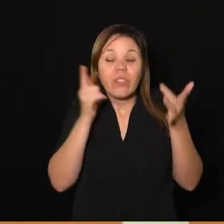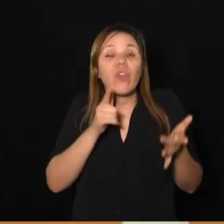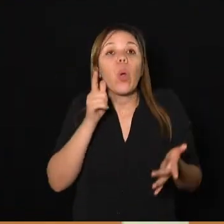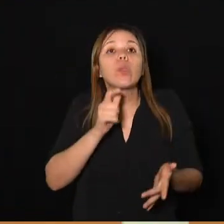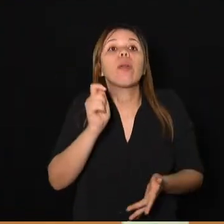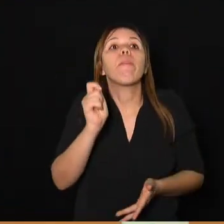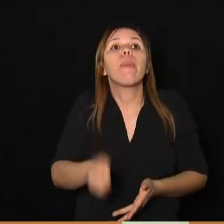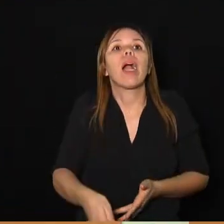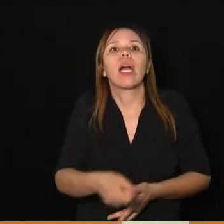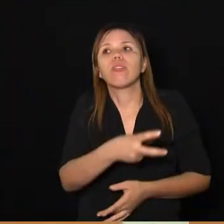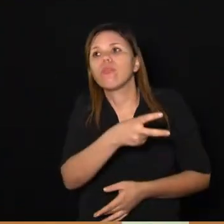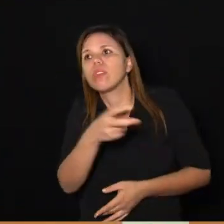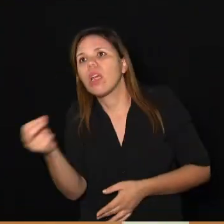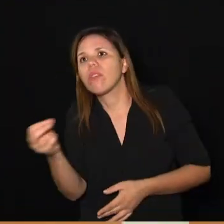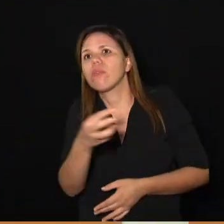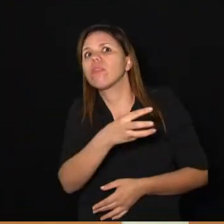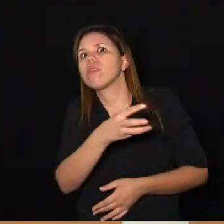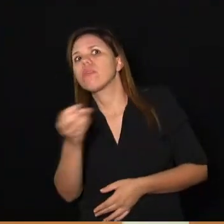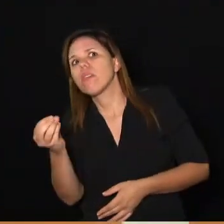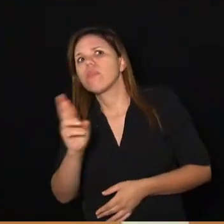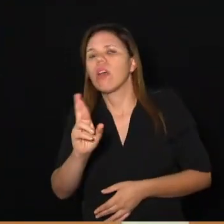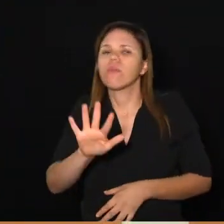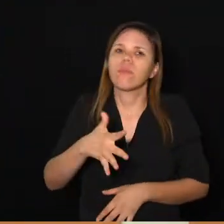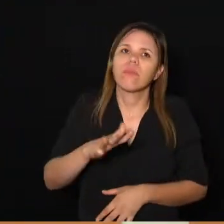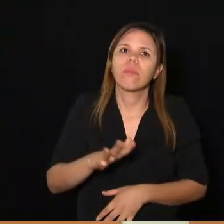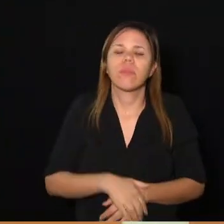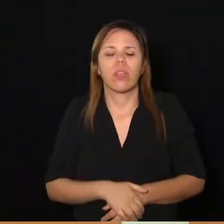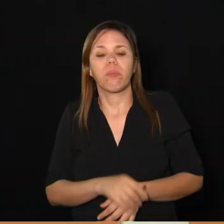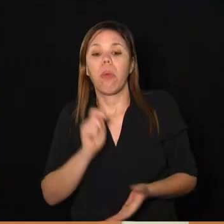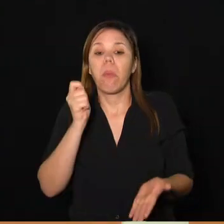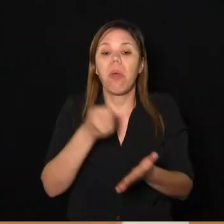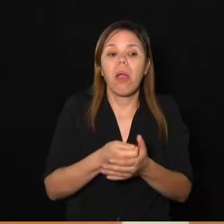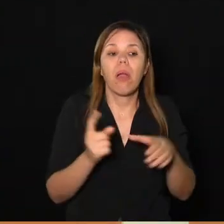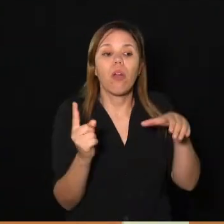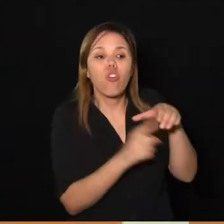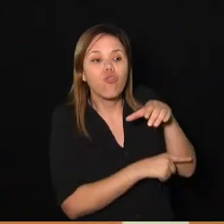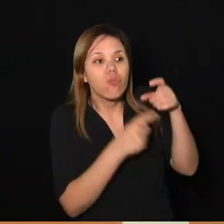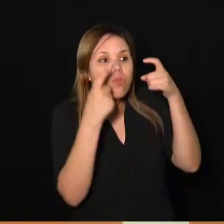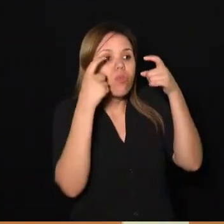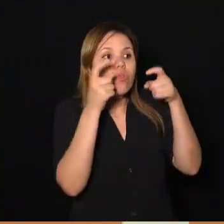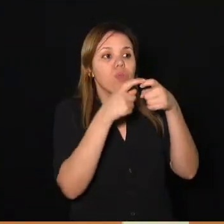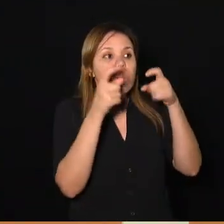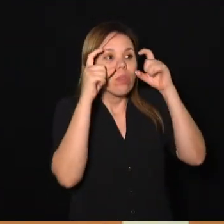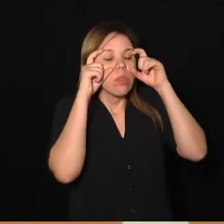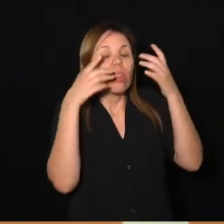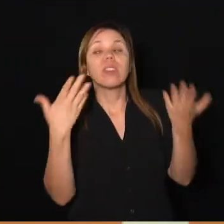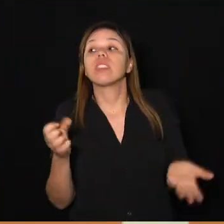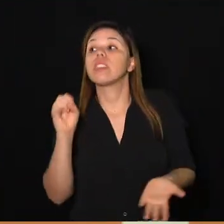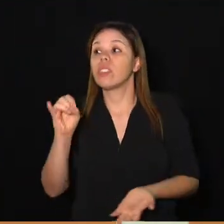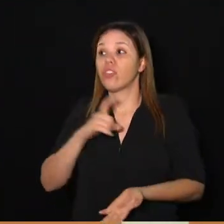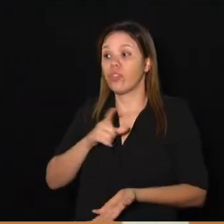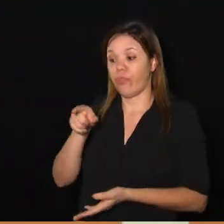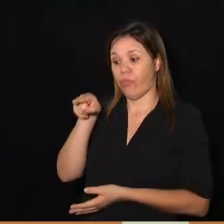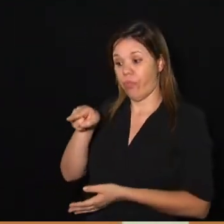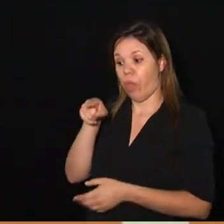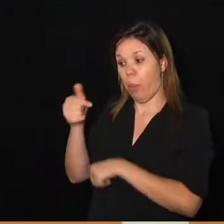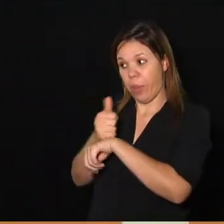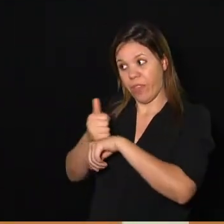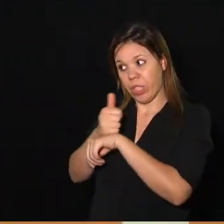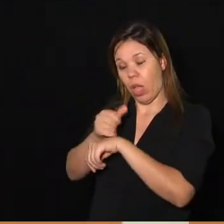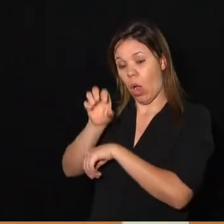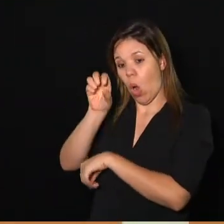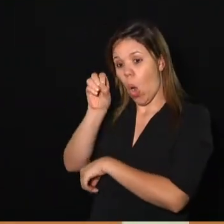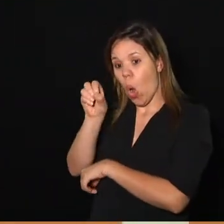pagar sei lá 200, 300 reais para poder fazer uma consulta sendo que se tivesse o optometrista para poder fazer esse